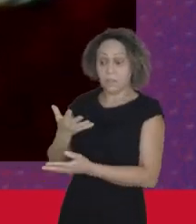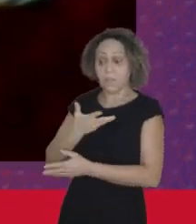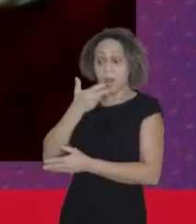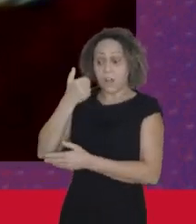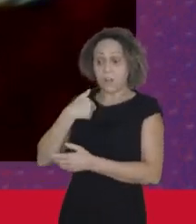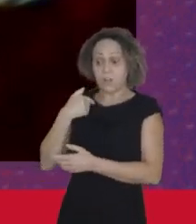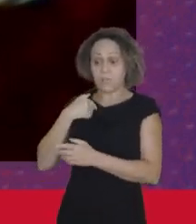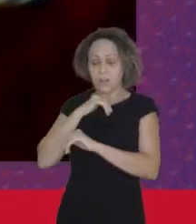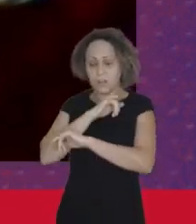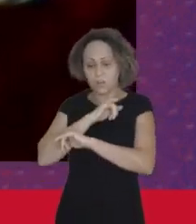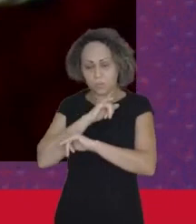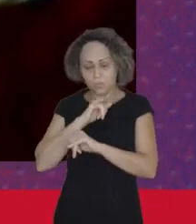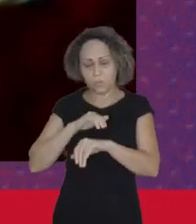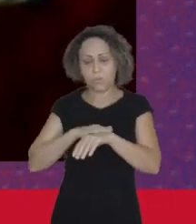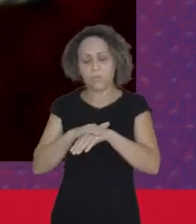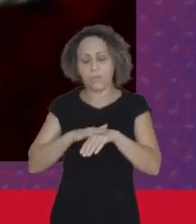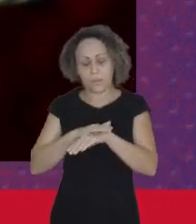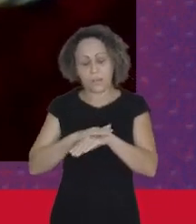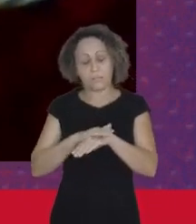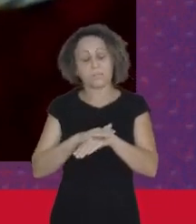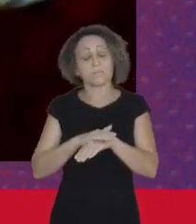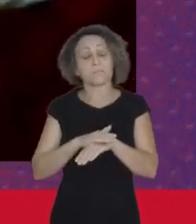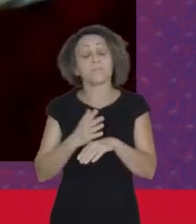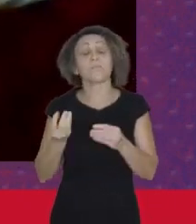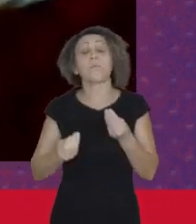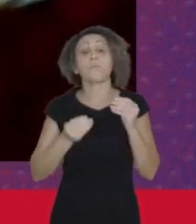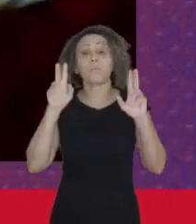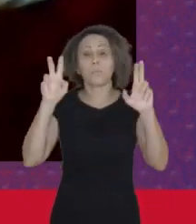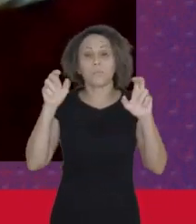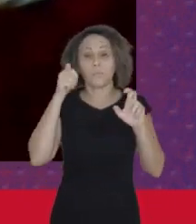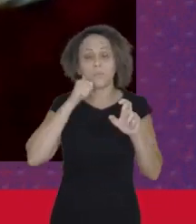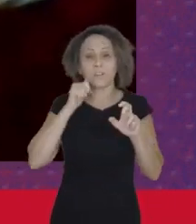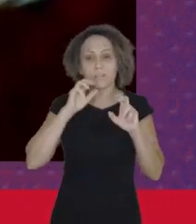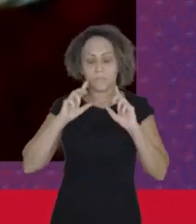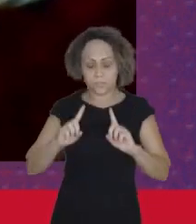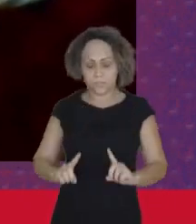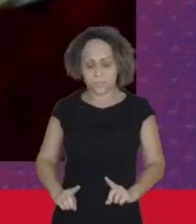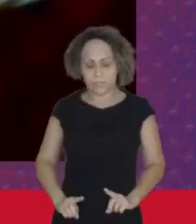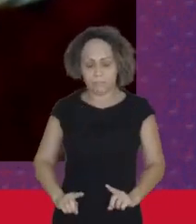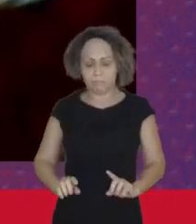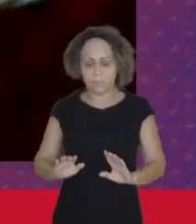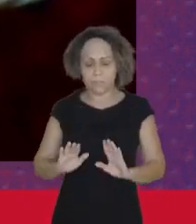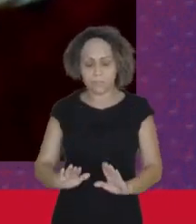sobre mulheres com deficiência. Bom, primeiro,